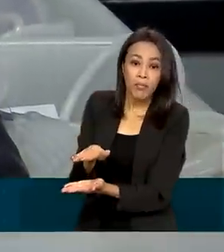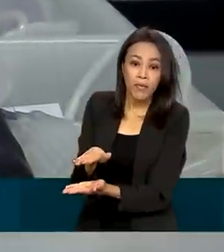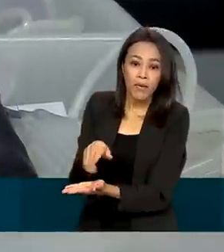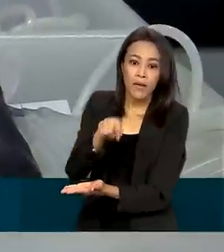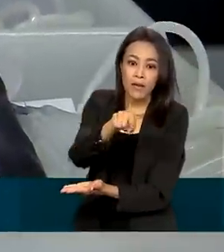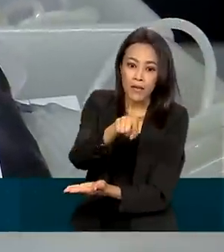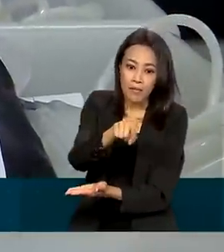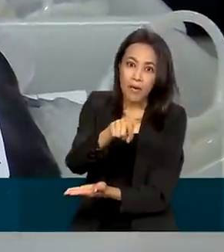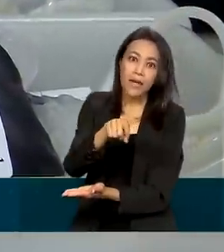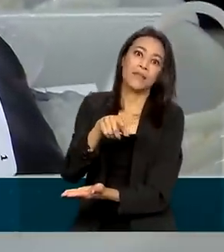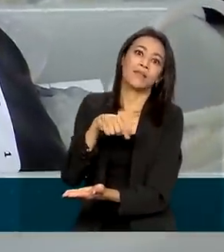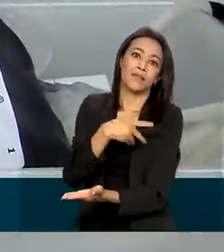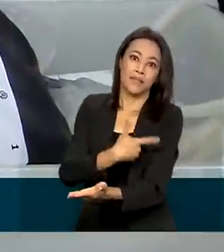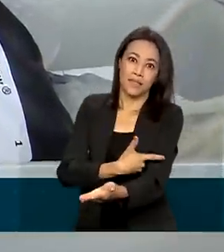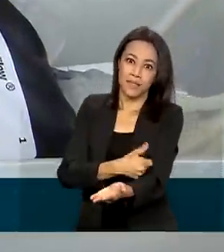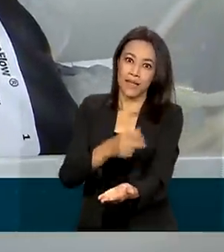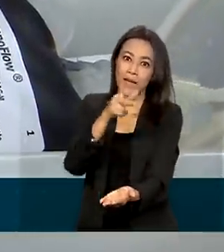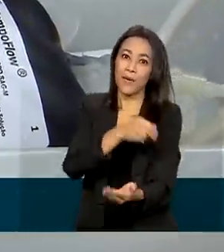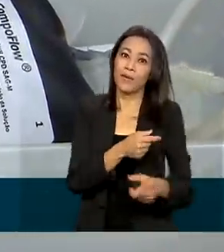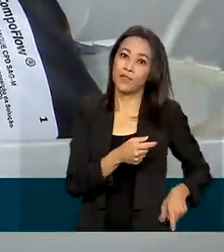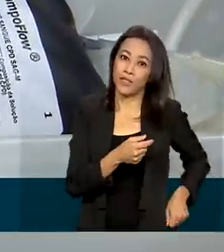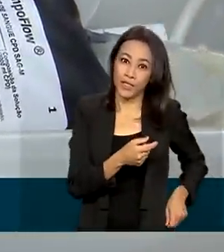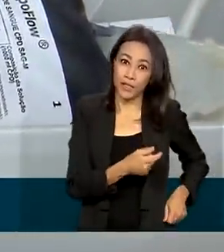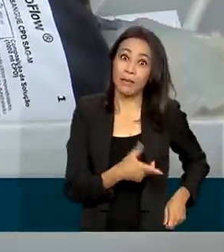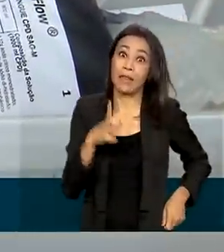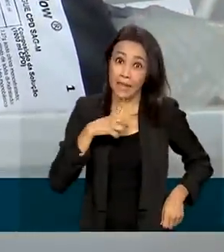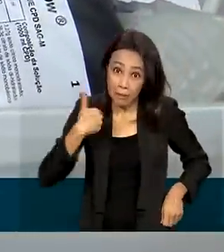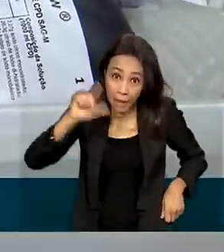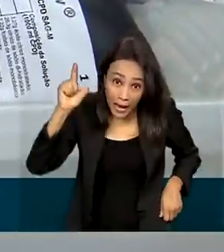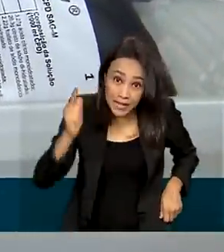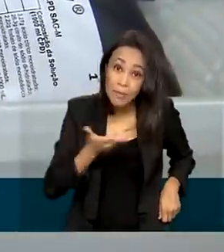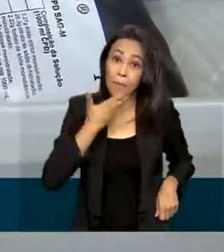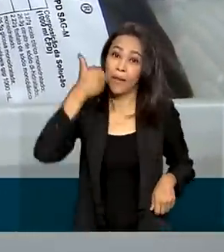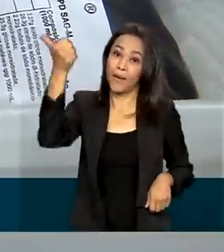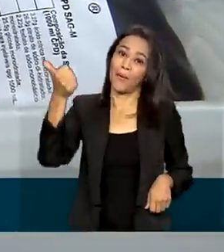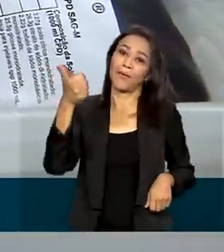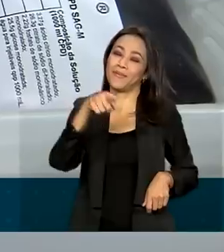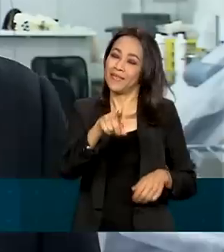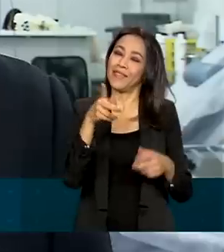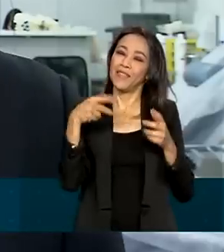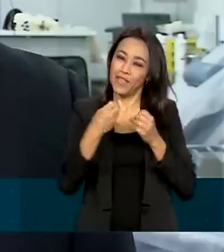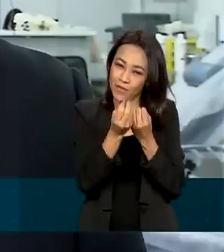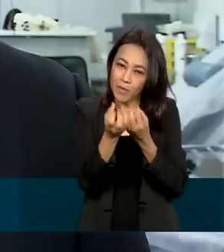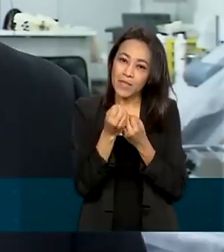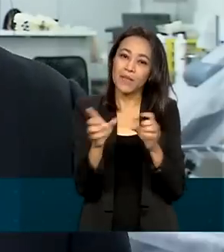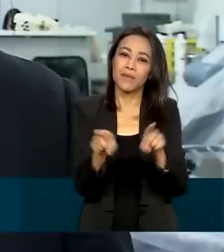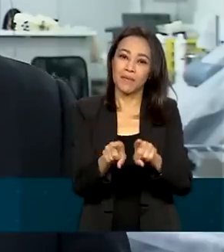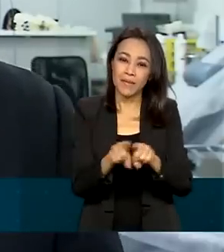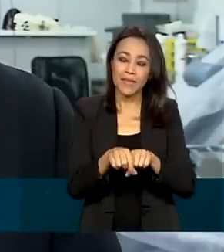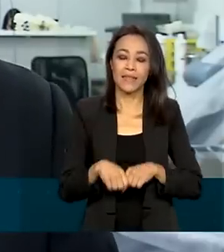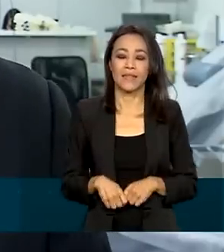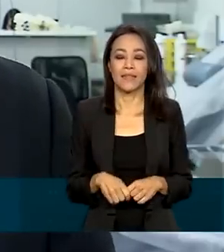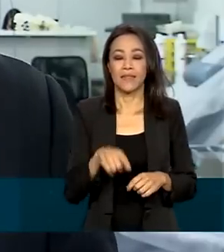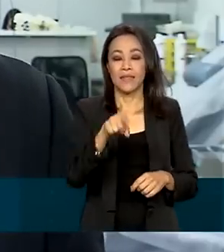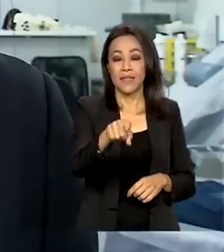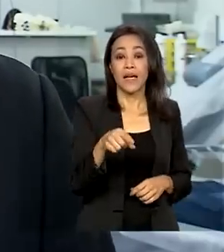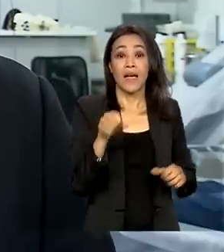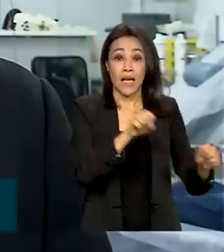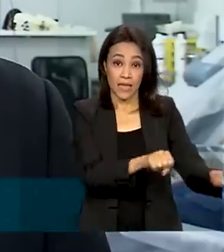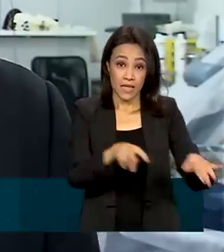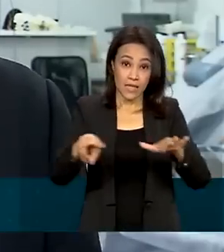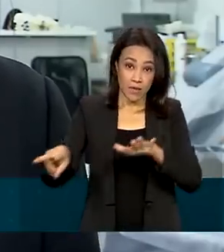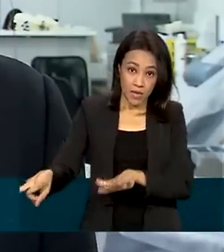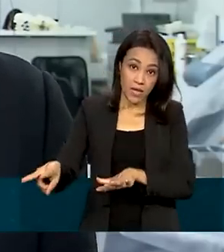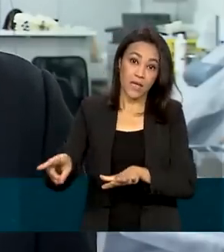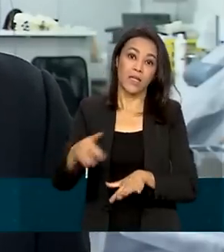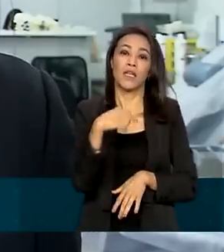Mas sangue no Hemocentro é que nem dinheiro no bolso. Quanto mais, melhor. Informação também. A campanha, na verdade, da semana